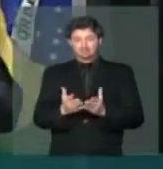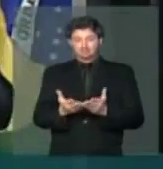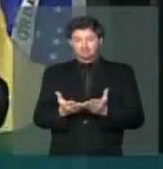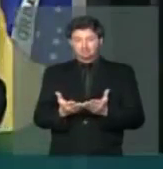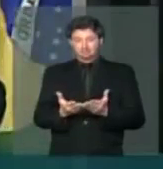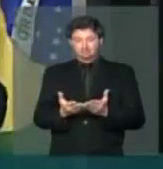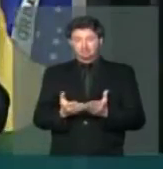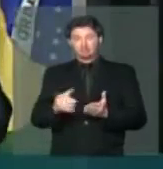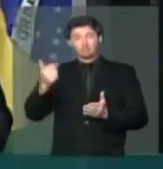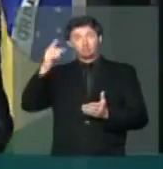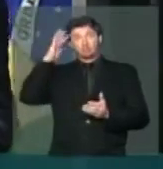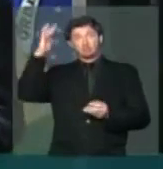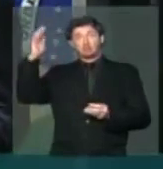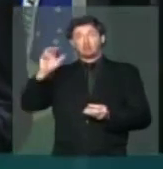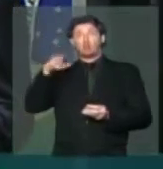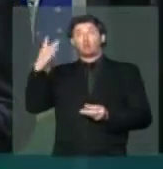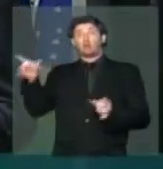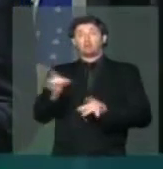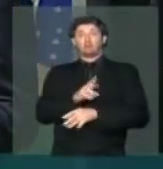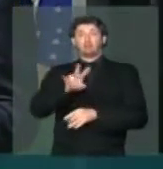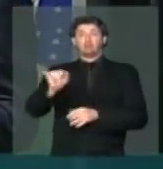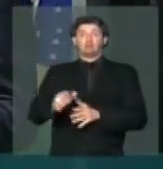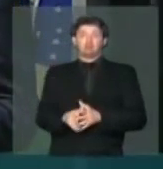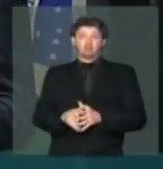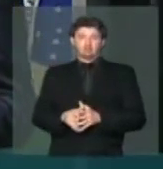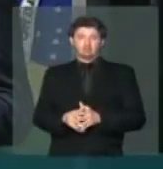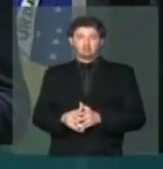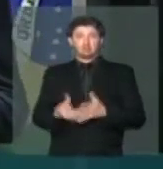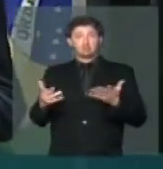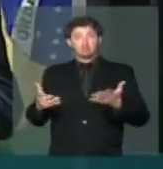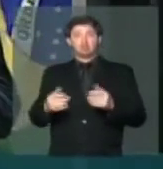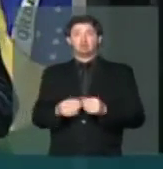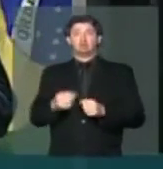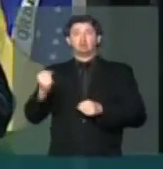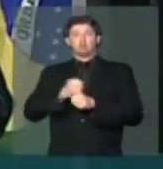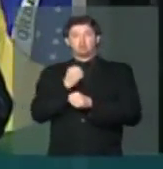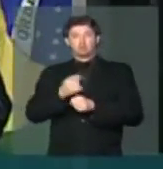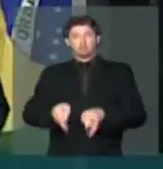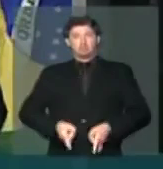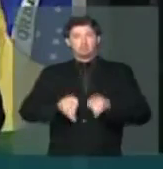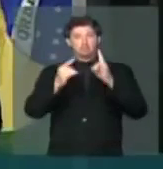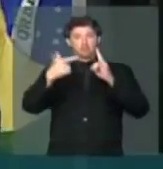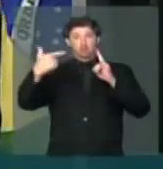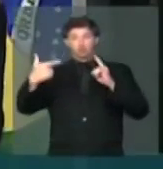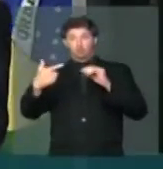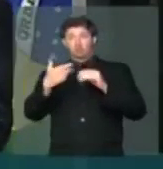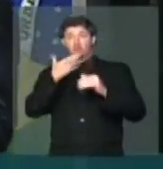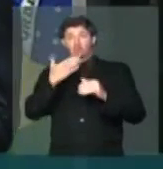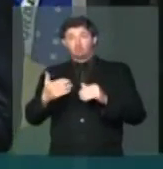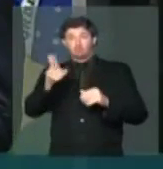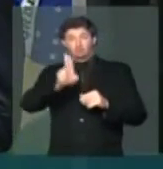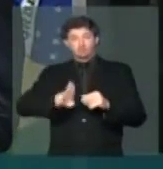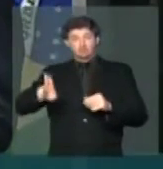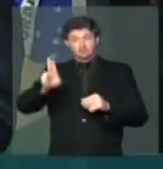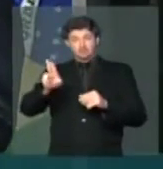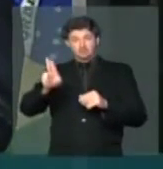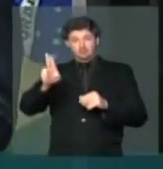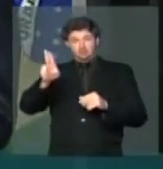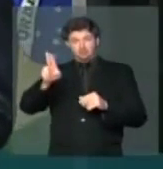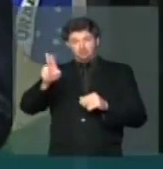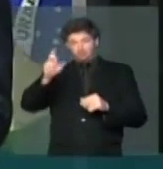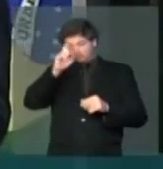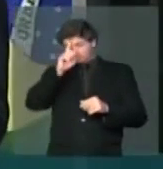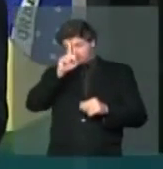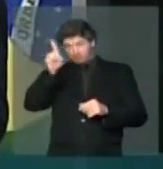E não há previsão para serem concluídas. A construção de 2 prédios para o Hospital Universitário Federal